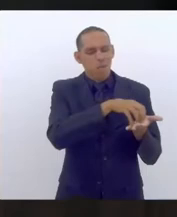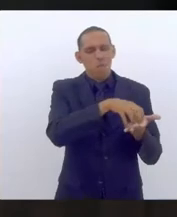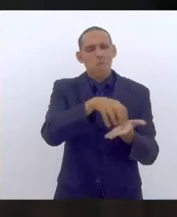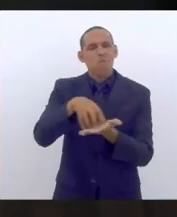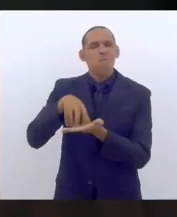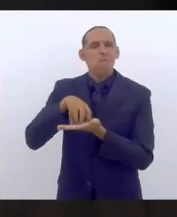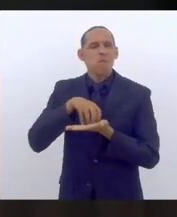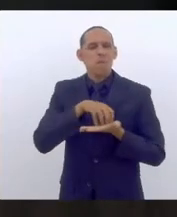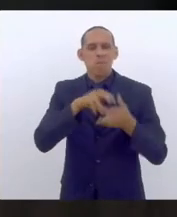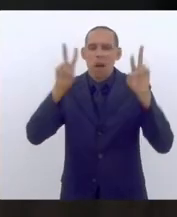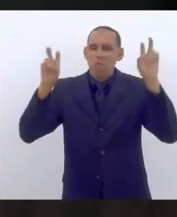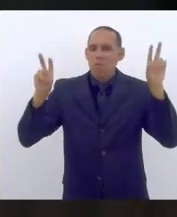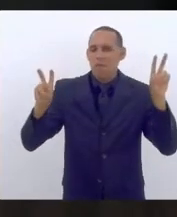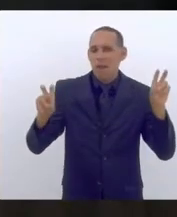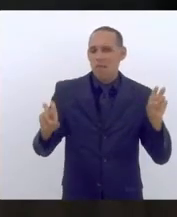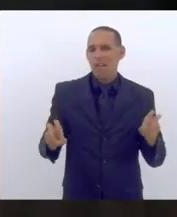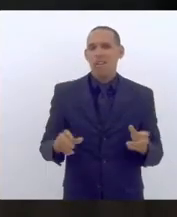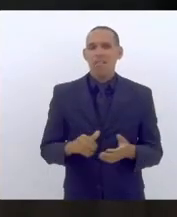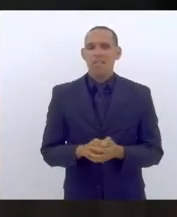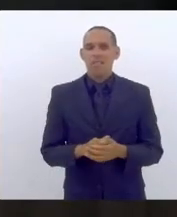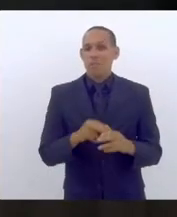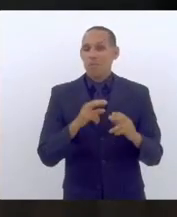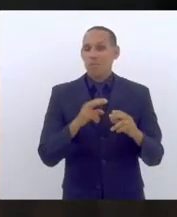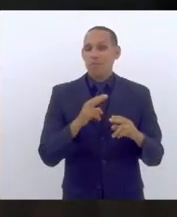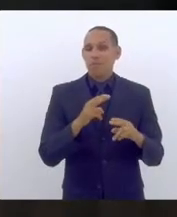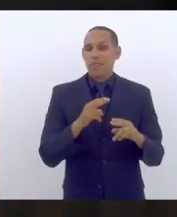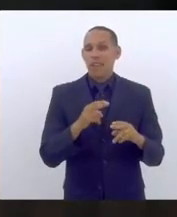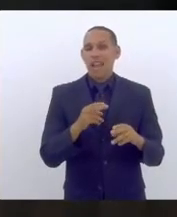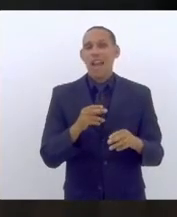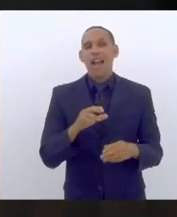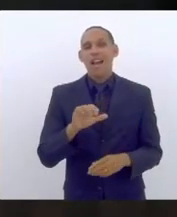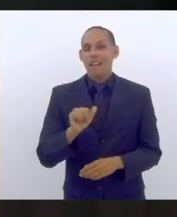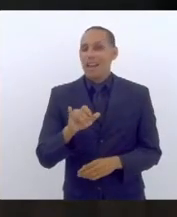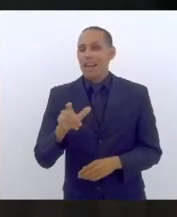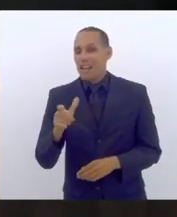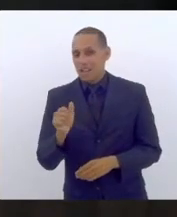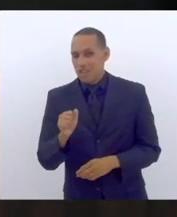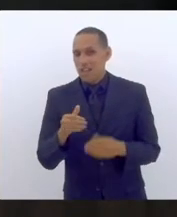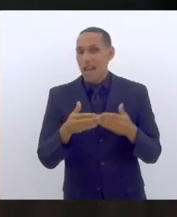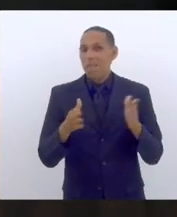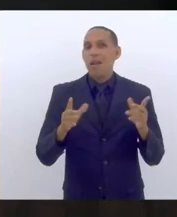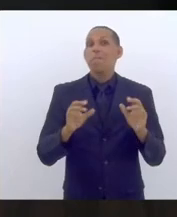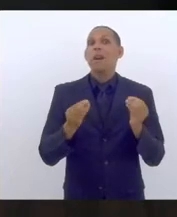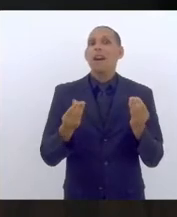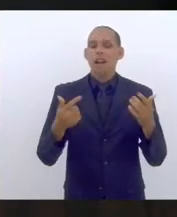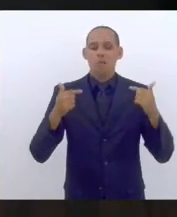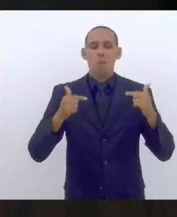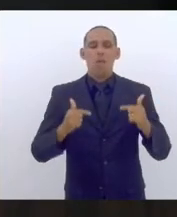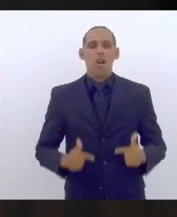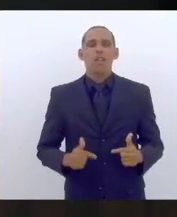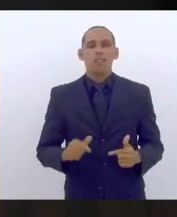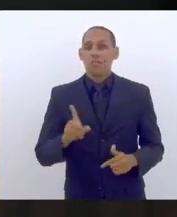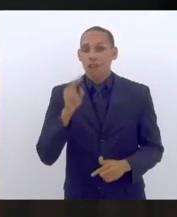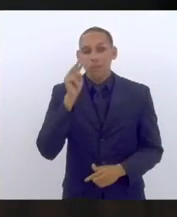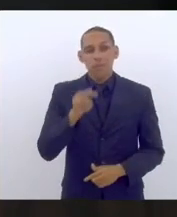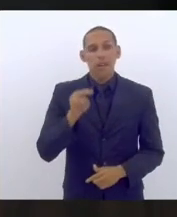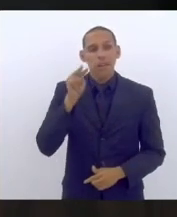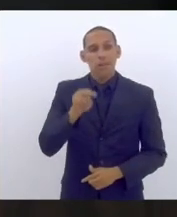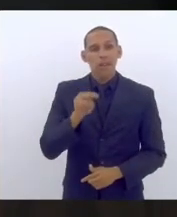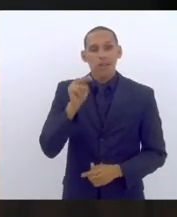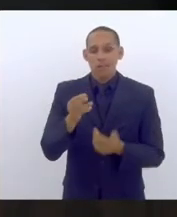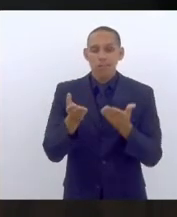de temas né a caixa tá sempre aberta quando é das isenções e a gente está sempre a todo momento assistindo isso aqui